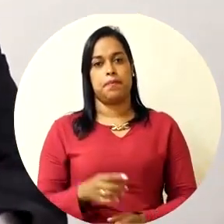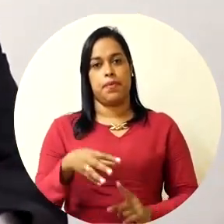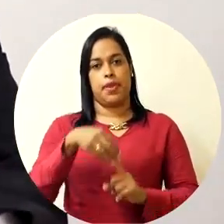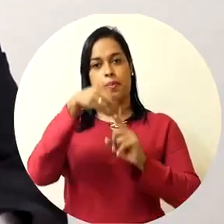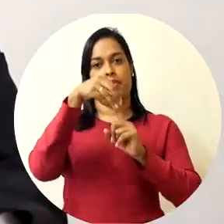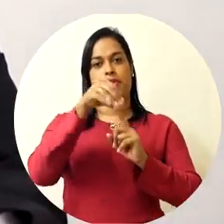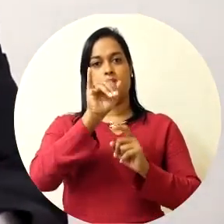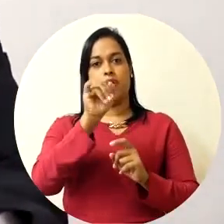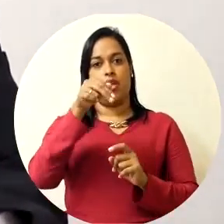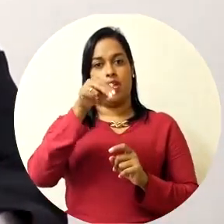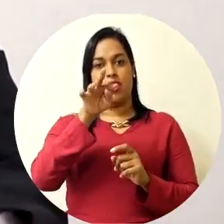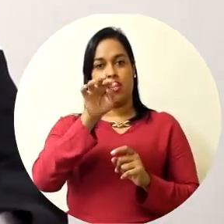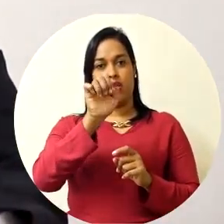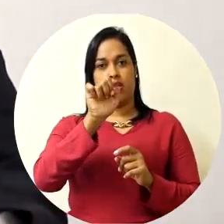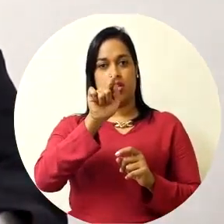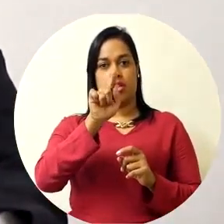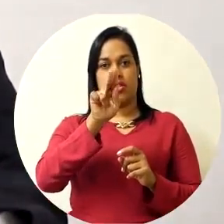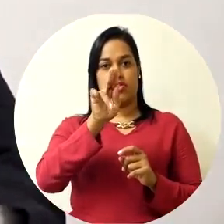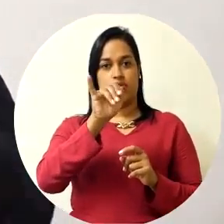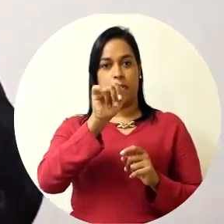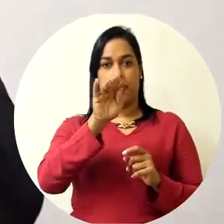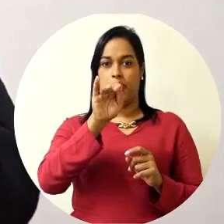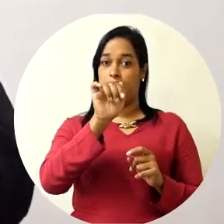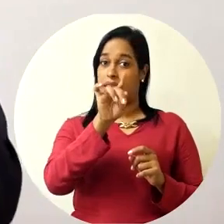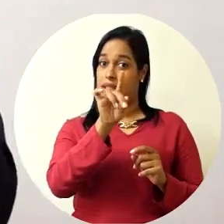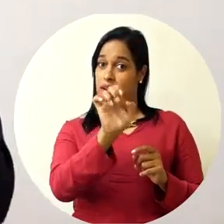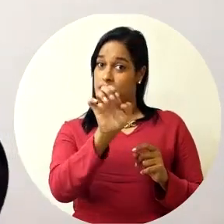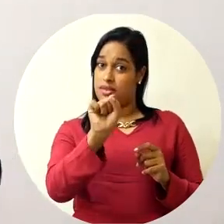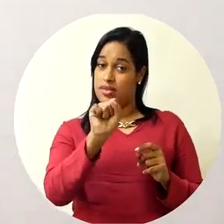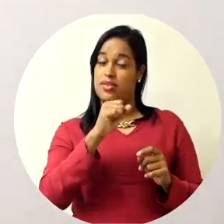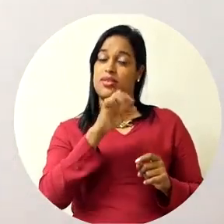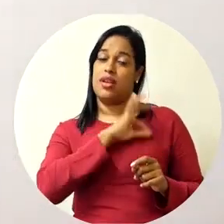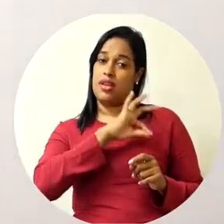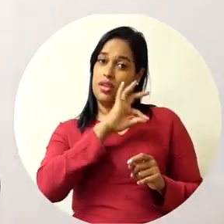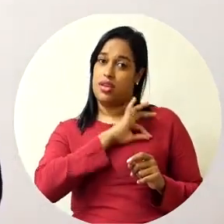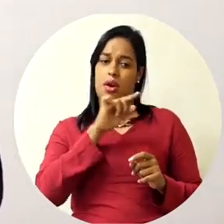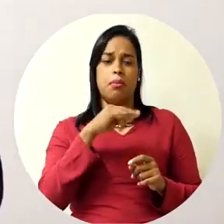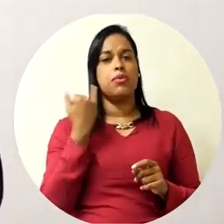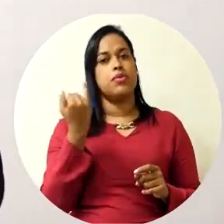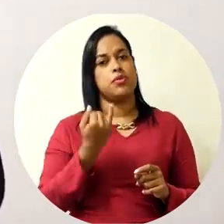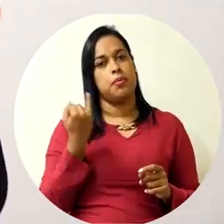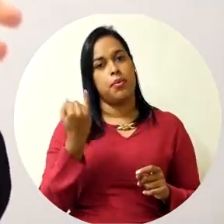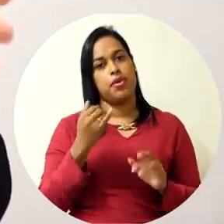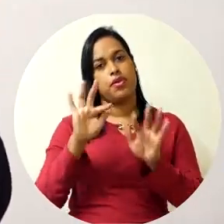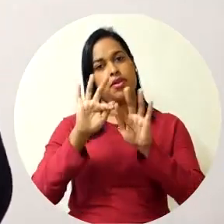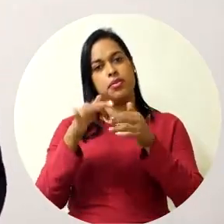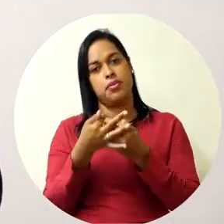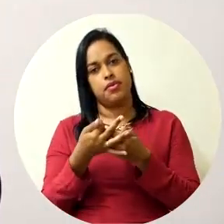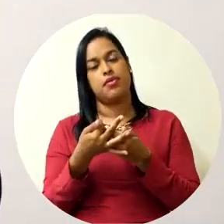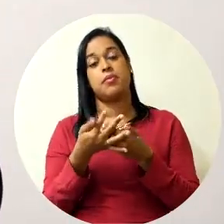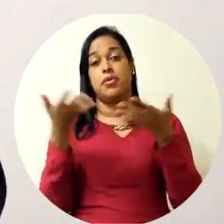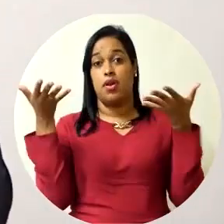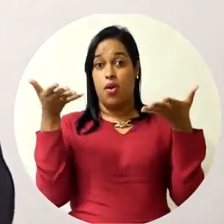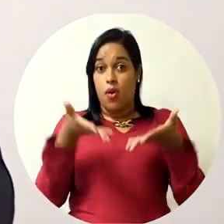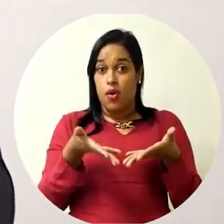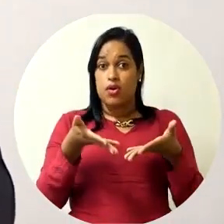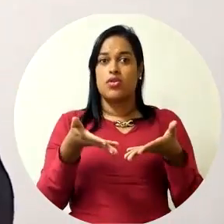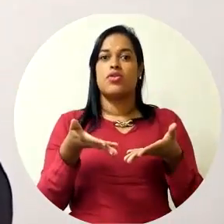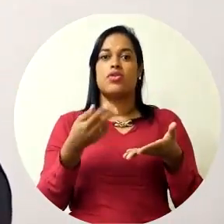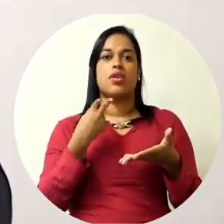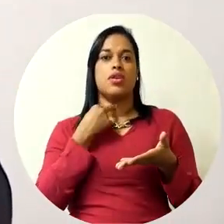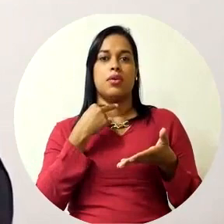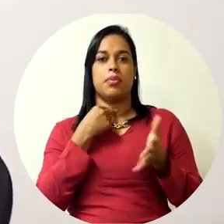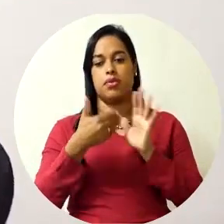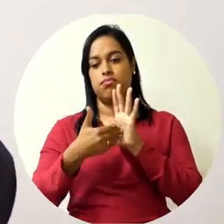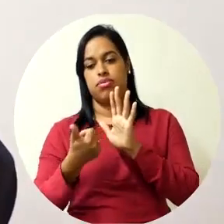exceções. Princípio da intangibilidade salarial. Significa que o salário é o alimento, é o fundamental para a subsistência da família. Por